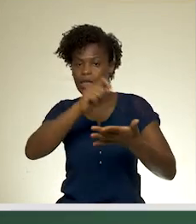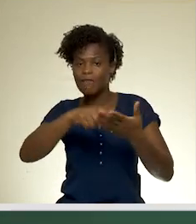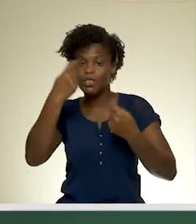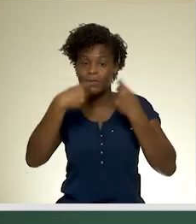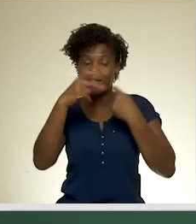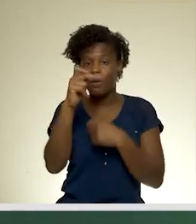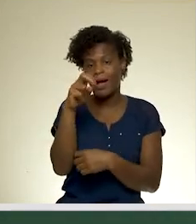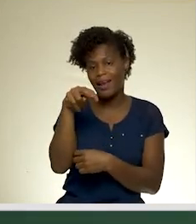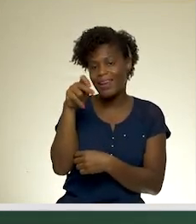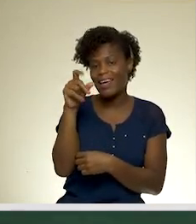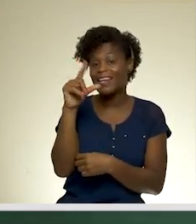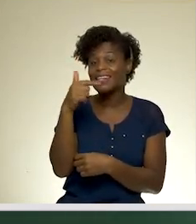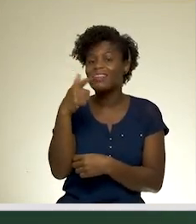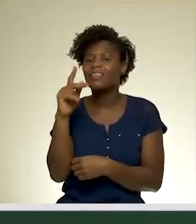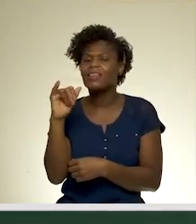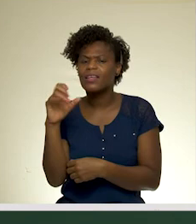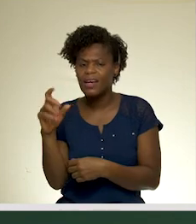expressão analítica y